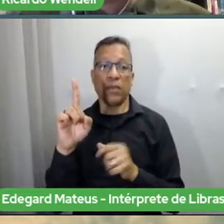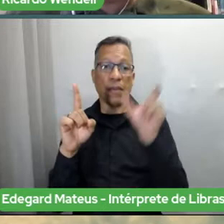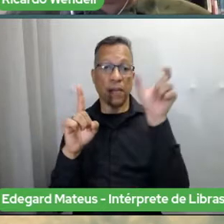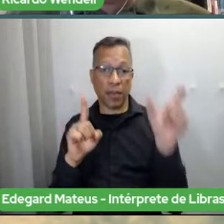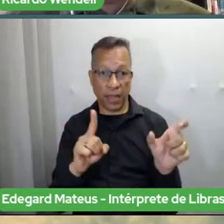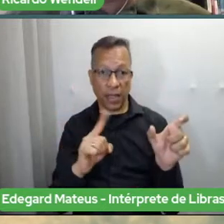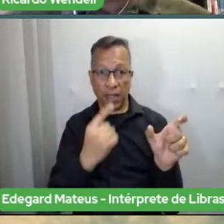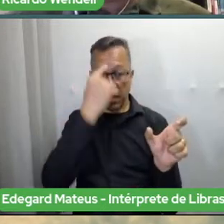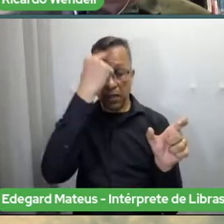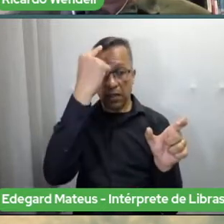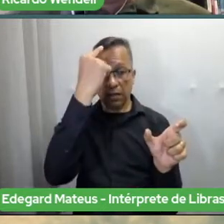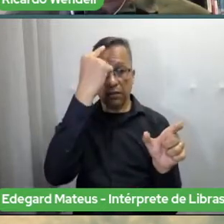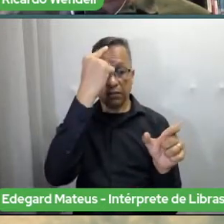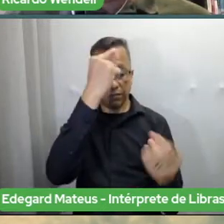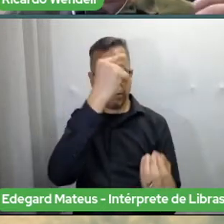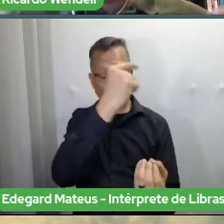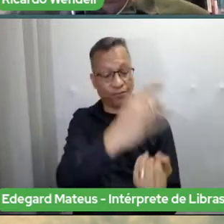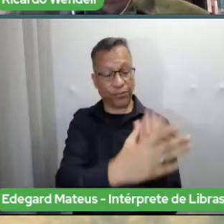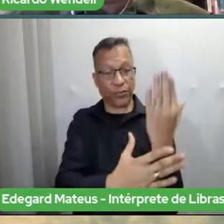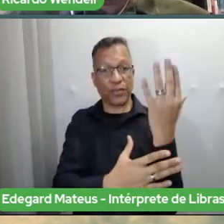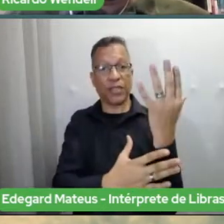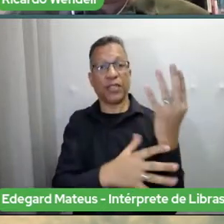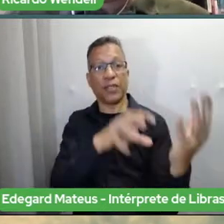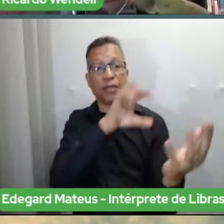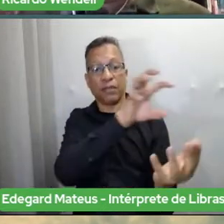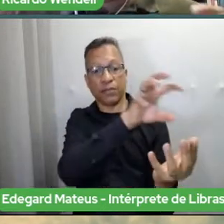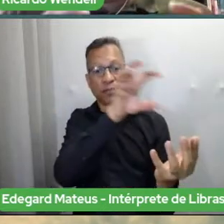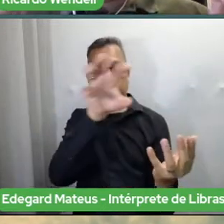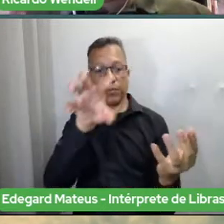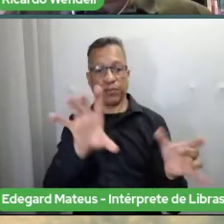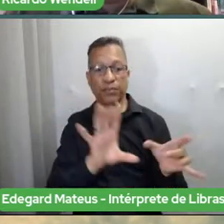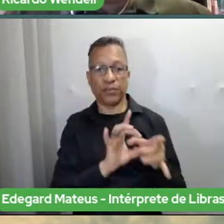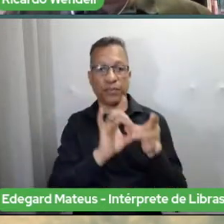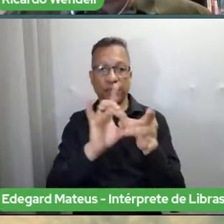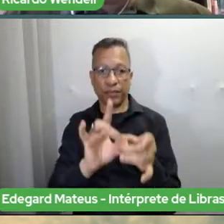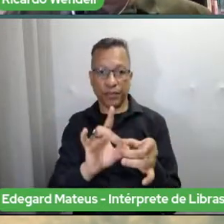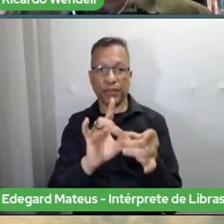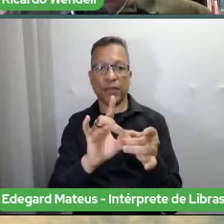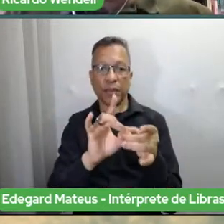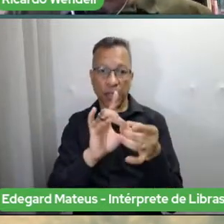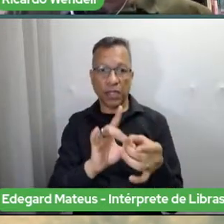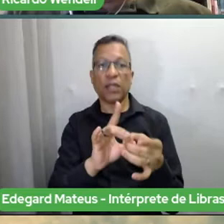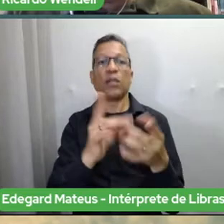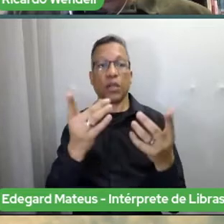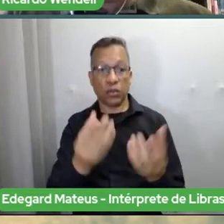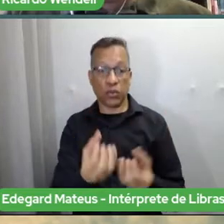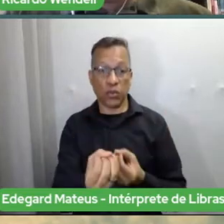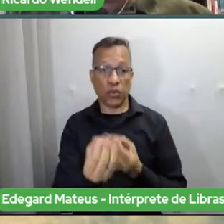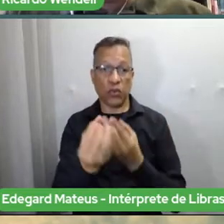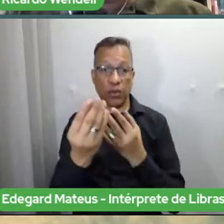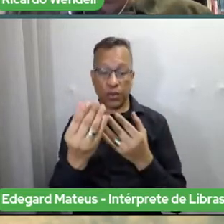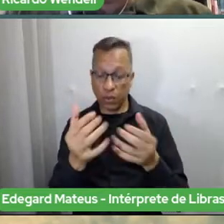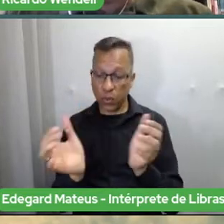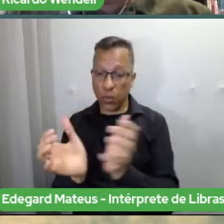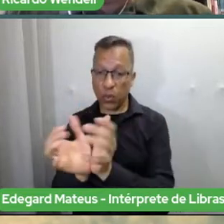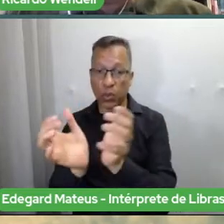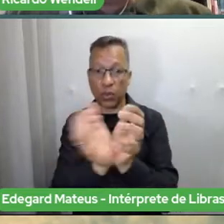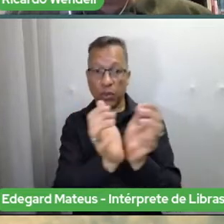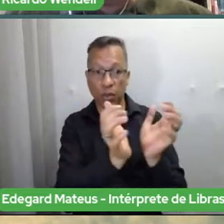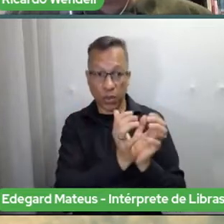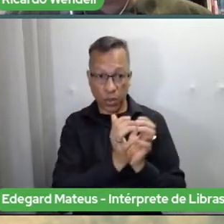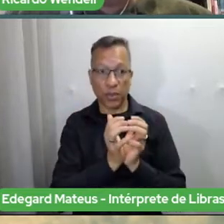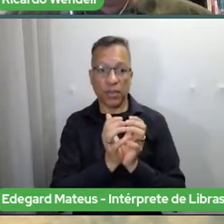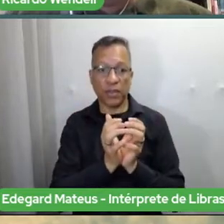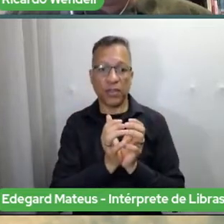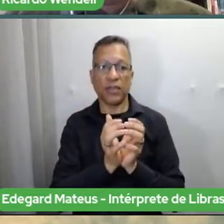um ecossistema. Então, nós temos agora os vários produtos de dados dentro dos seus domínios, com os seus times, com o time de plataforma de dados provendo